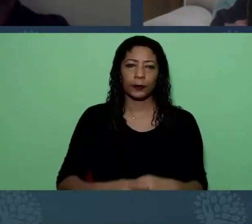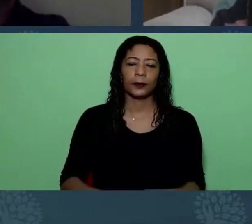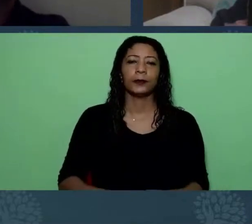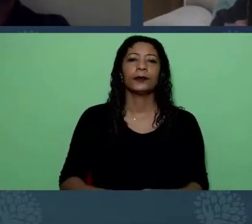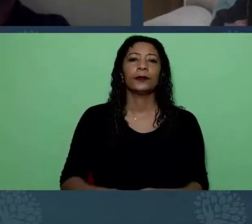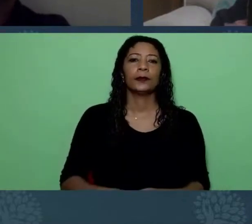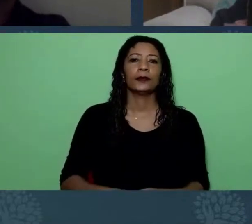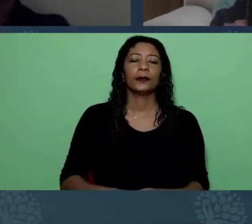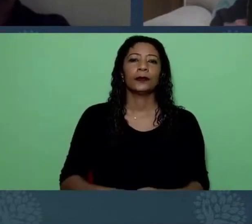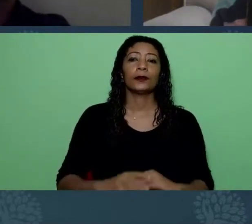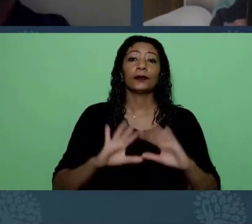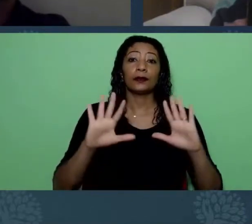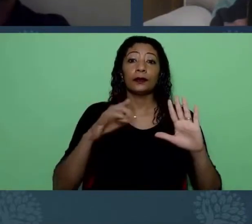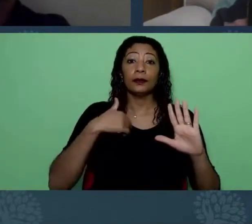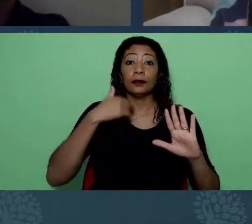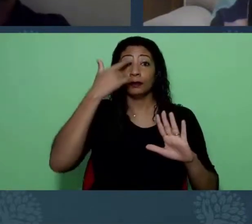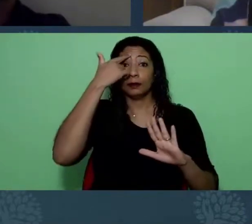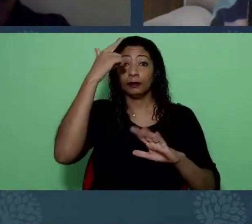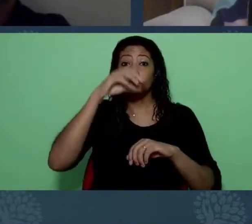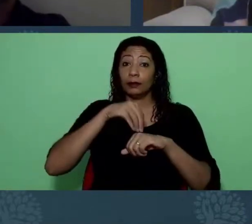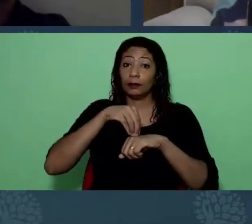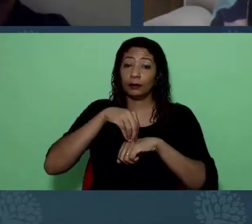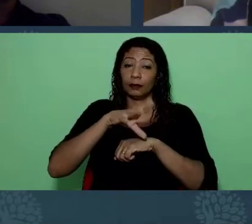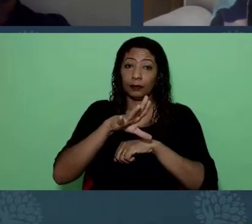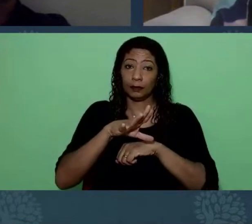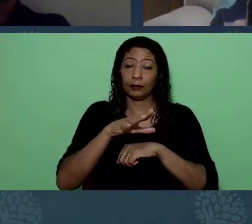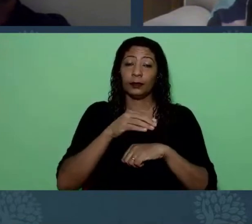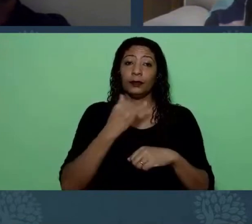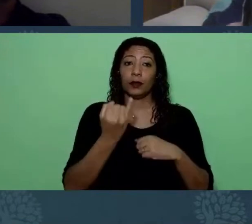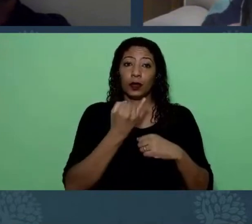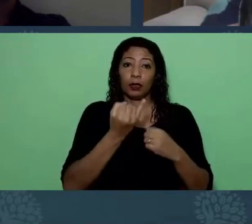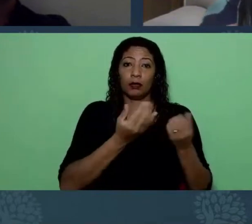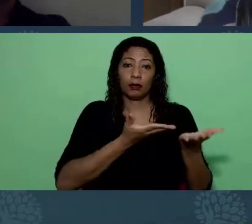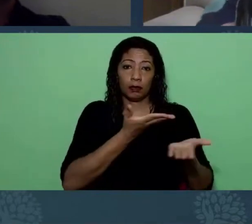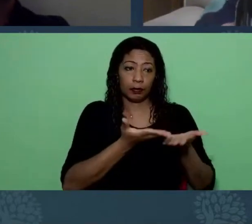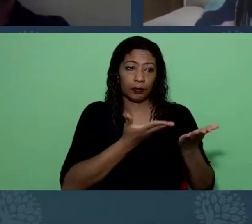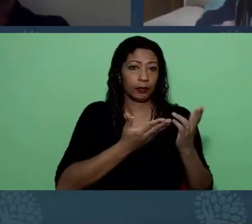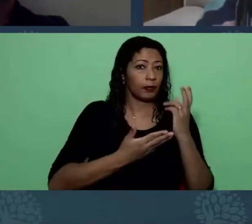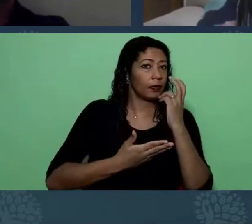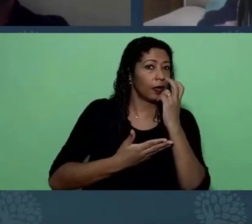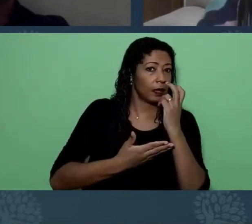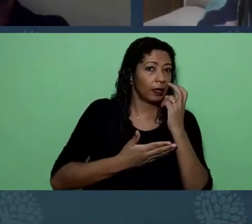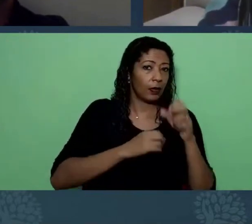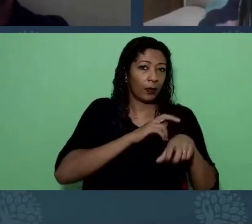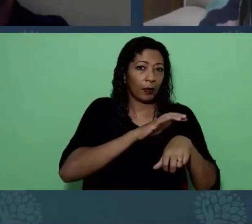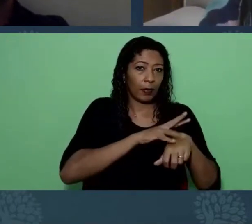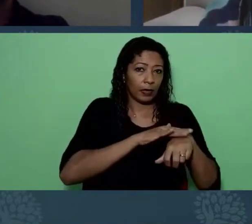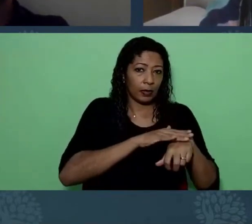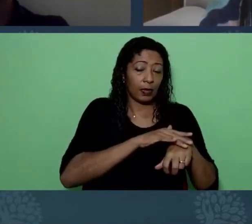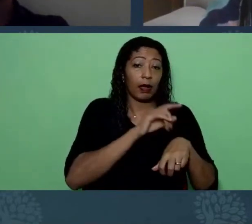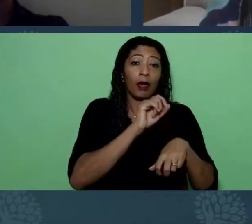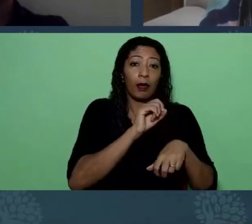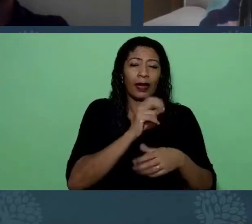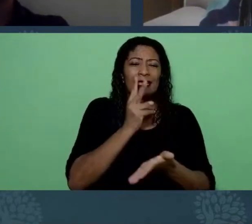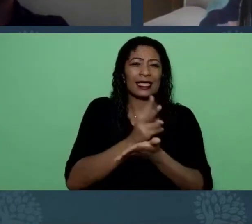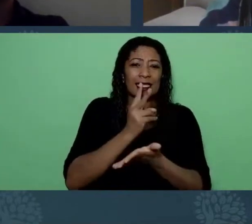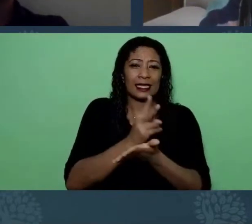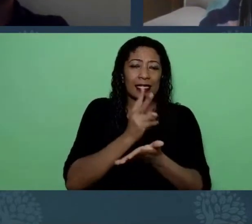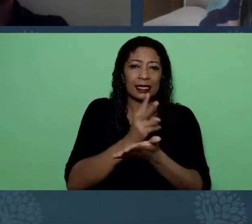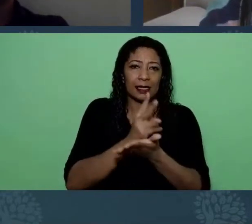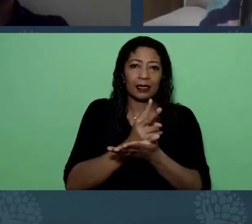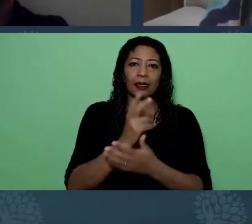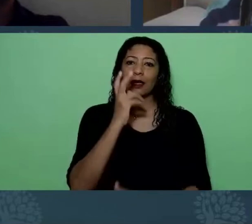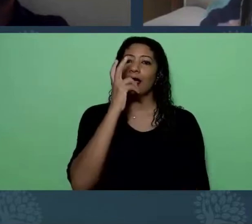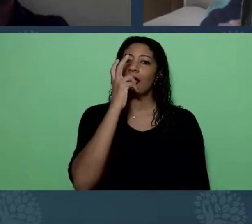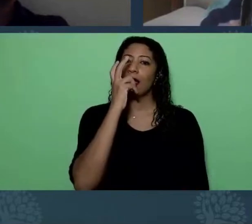que lembrar de ter atenção no manejo do paciente com corticoide inalatório é de sempre, depois que usar a bombinha, o